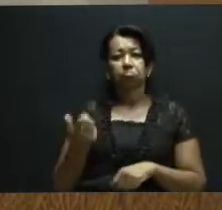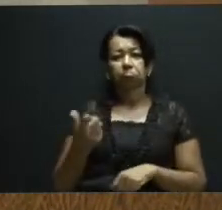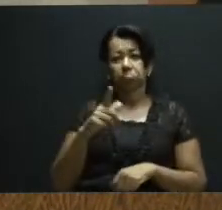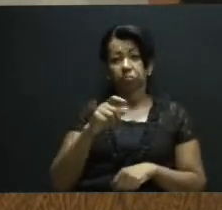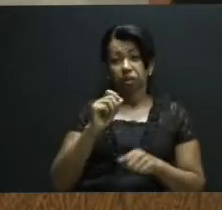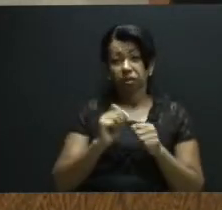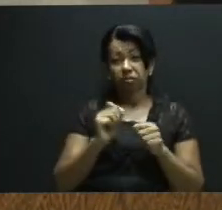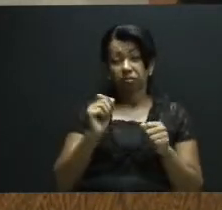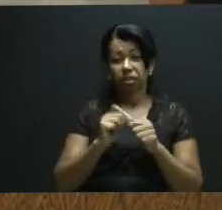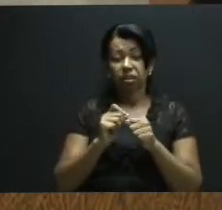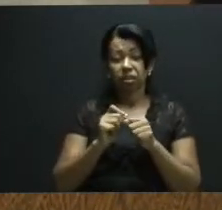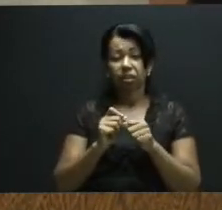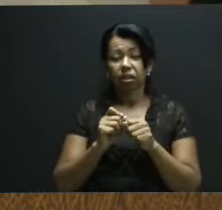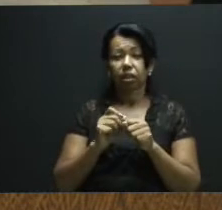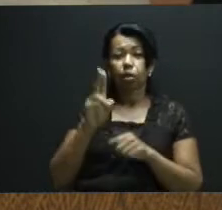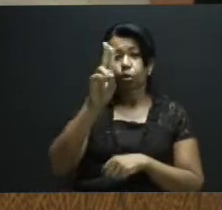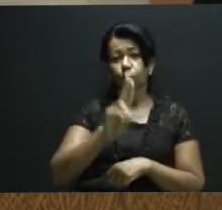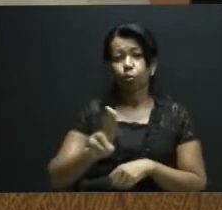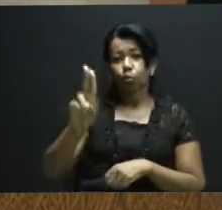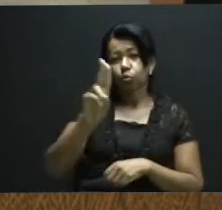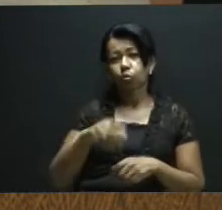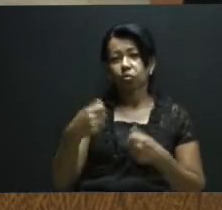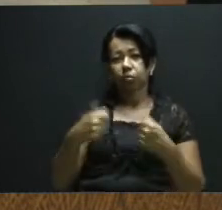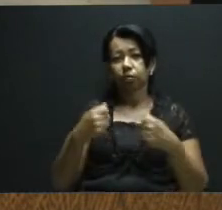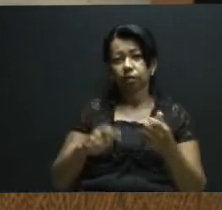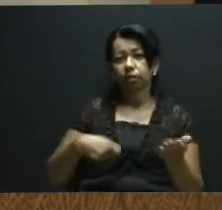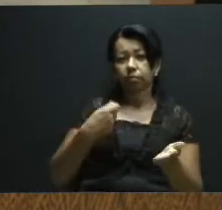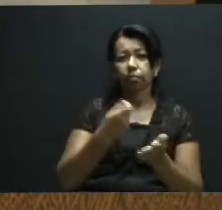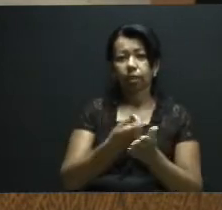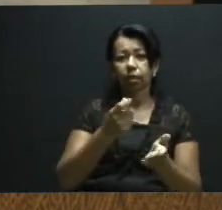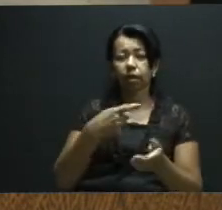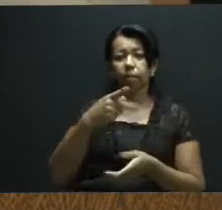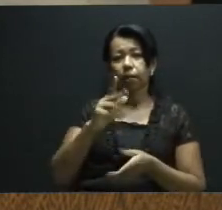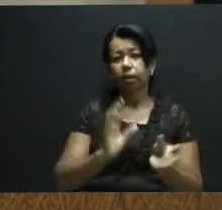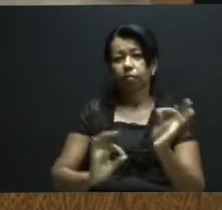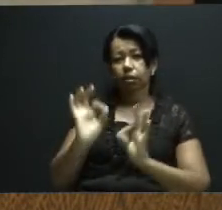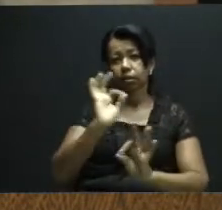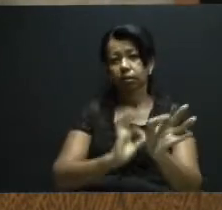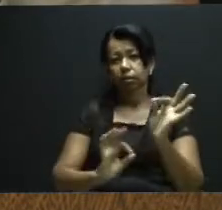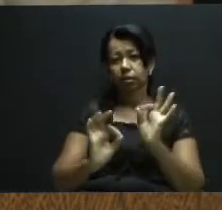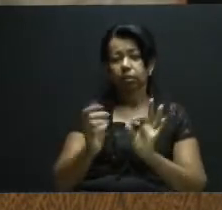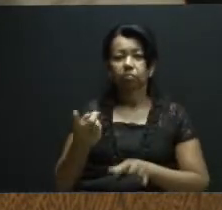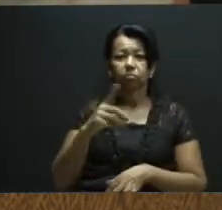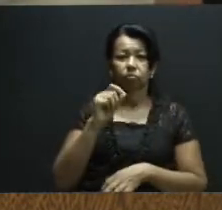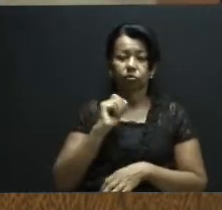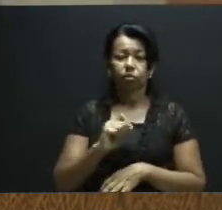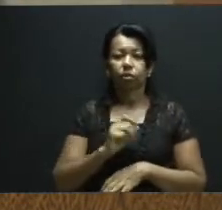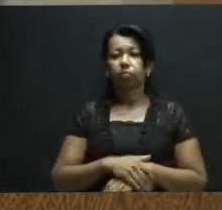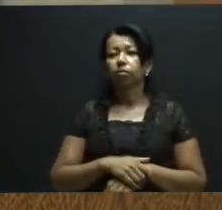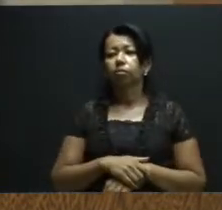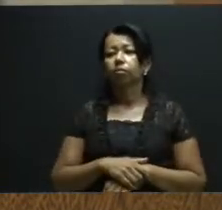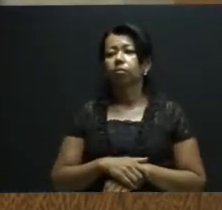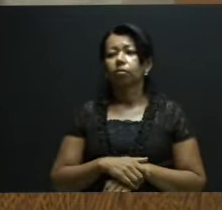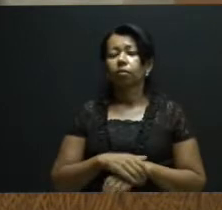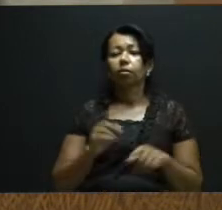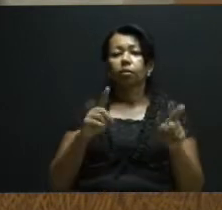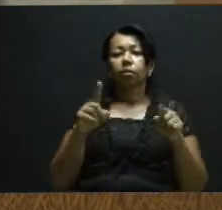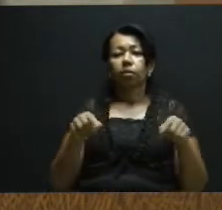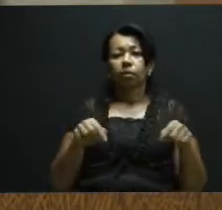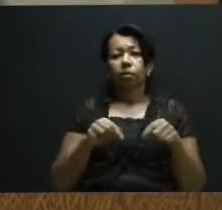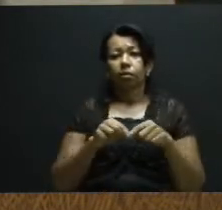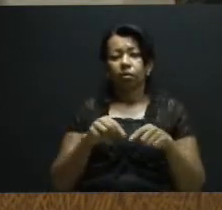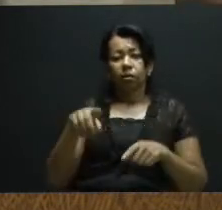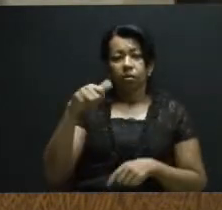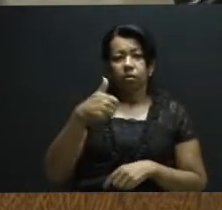fazer frente às despesas com a organização do evento sala do ano dona helena belletti cunha